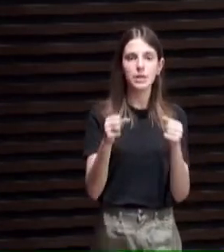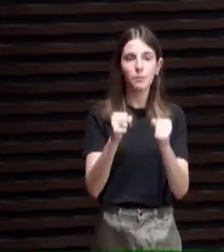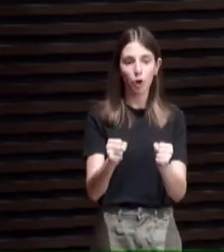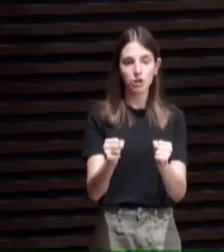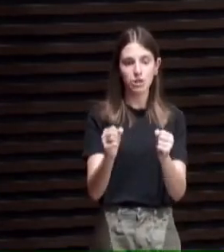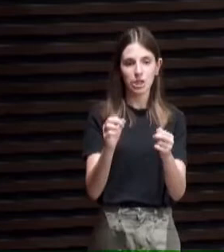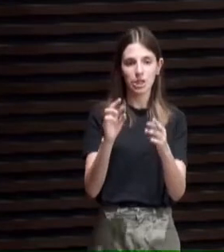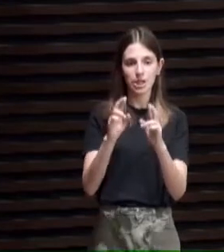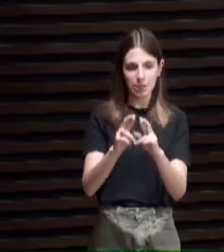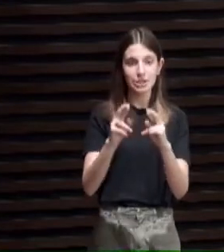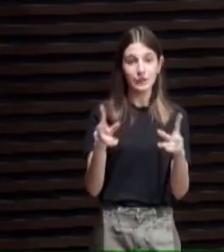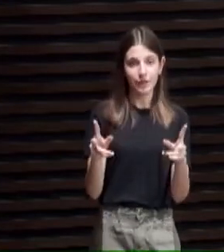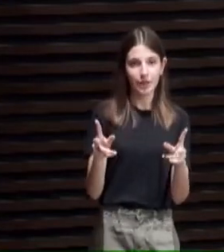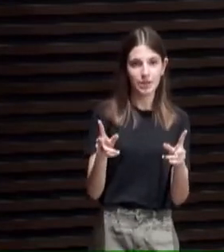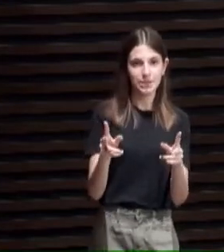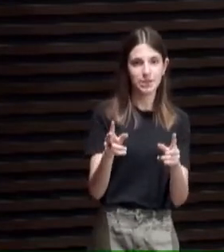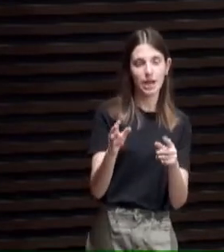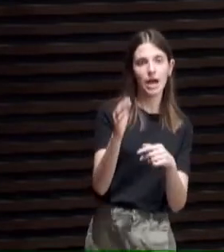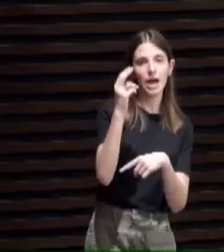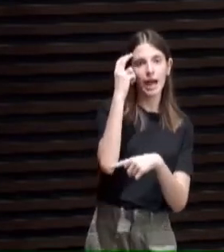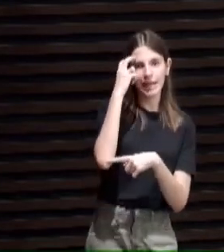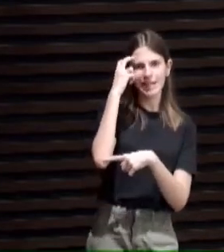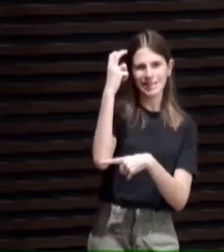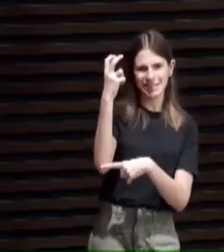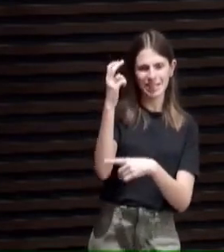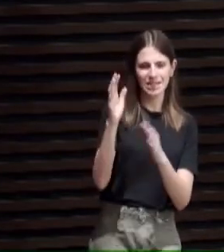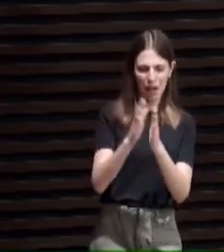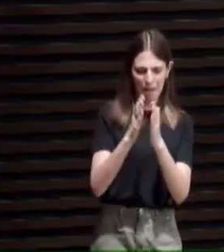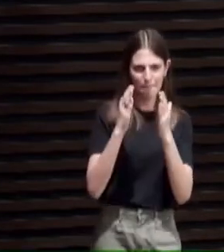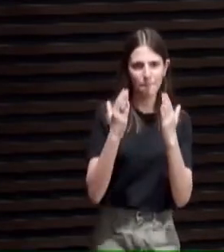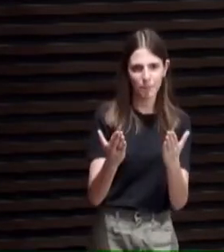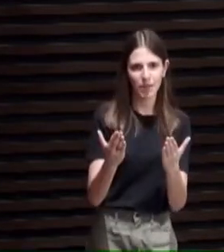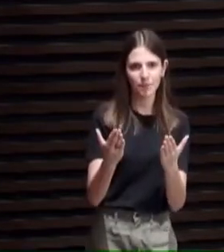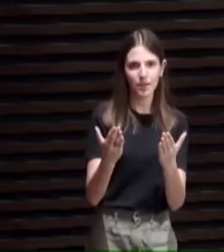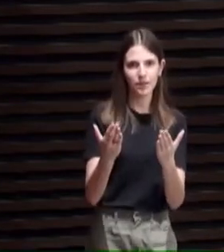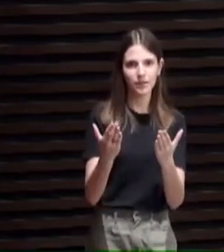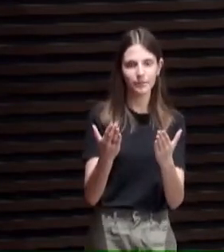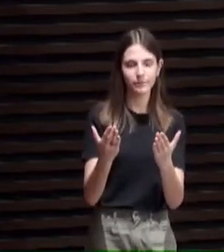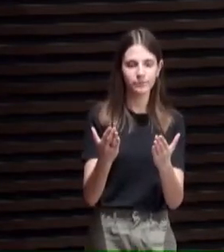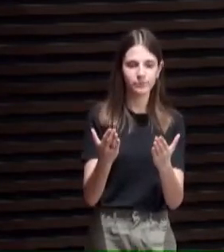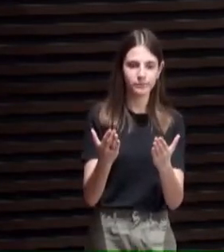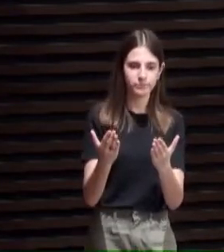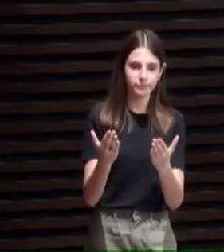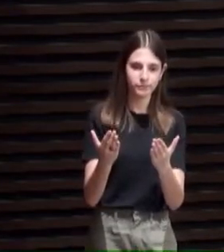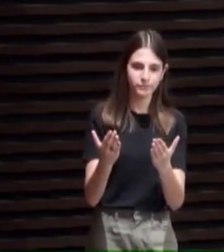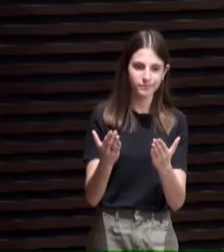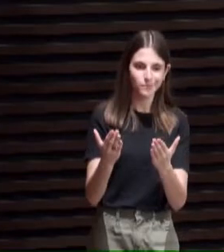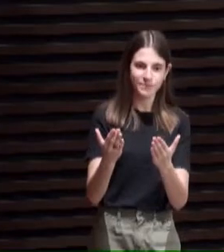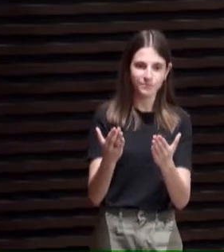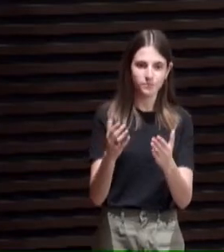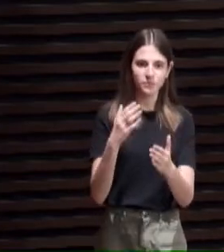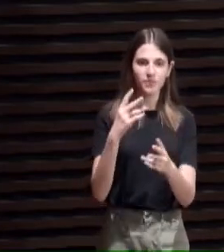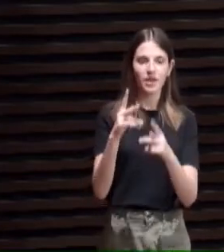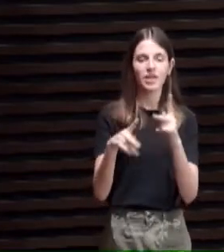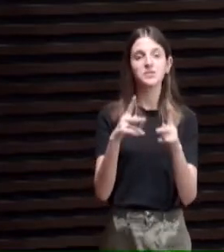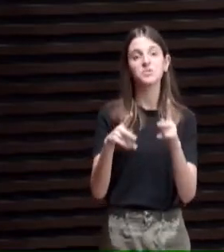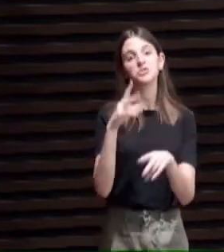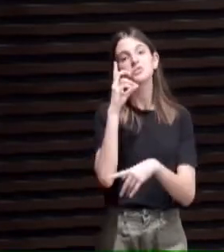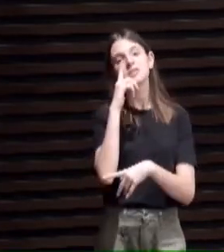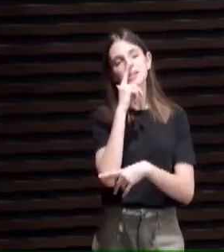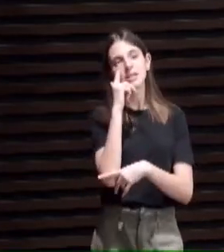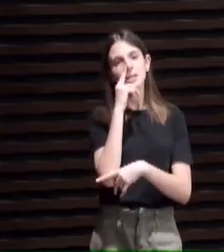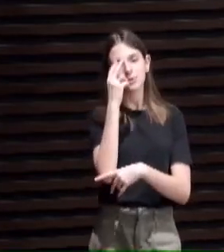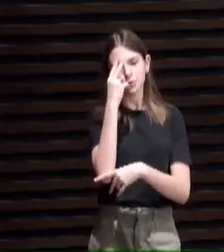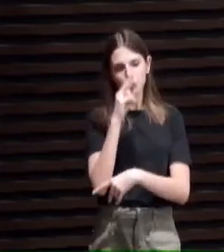noção bíblica de eleição e predestinação da moira dos gregos. Você, quando lê as tragédias